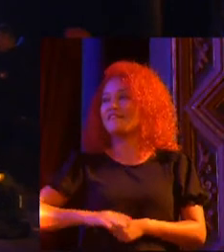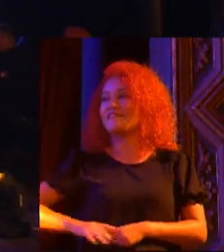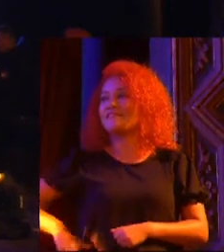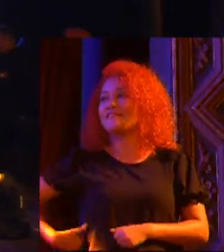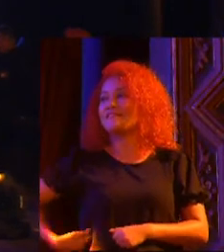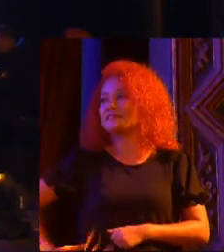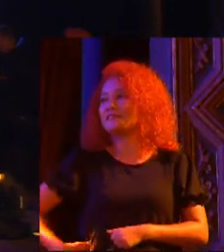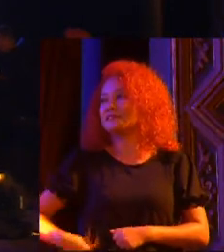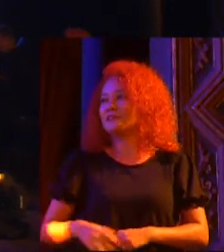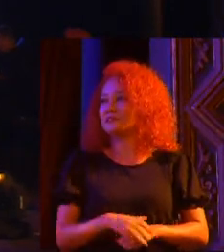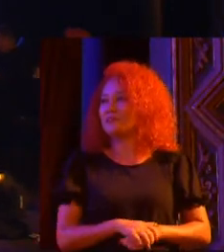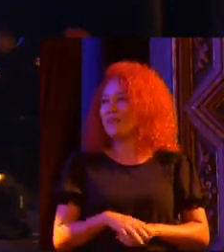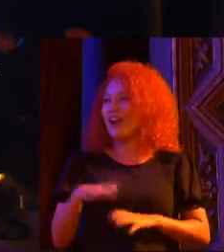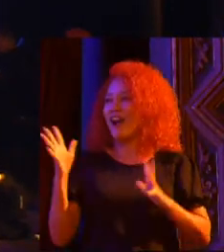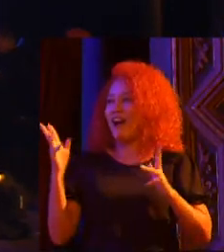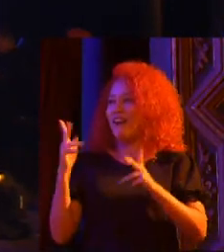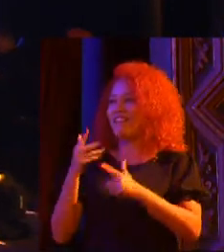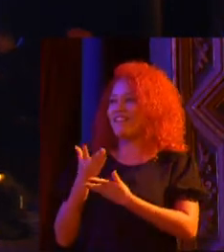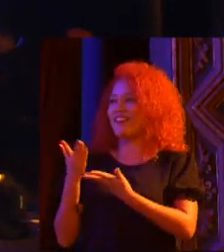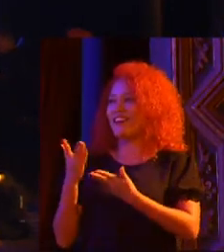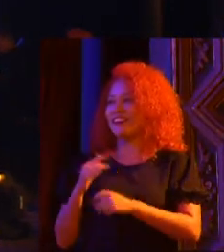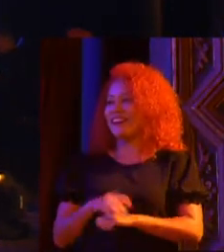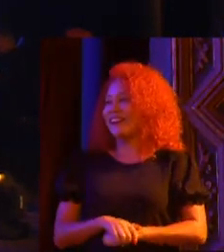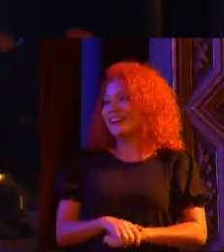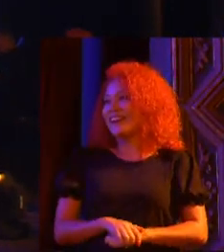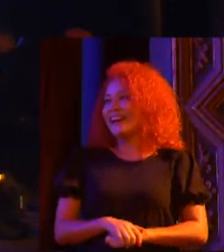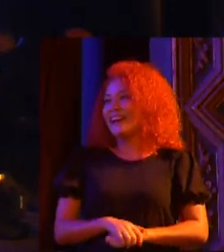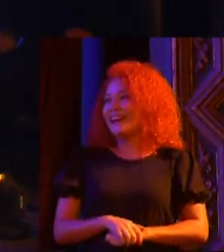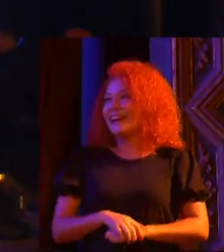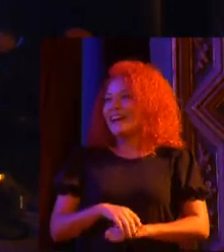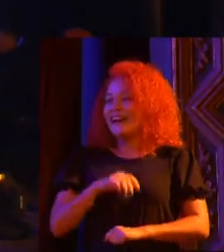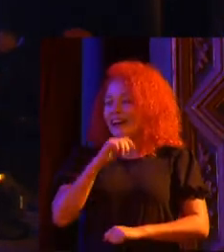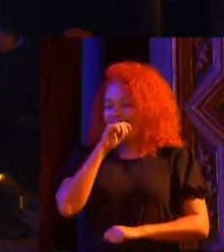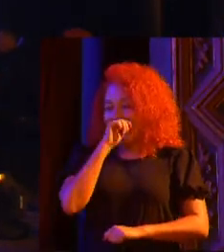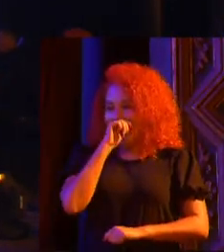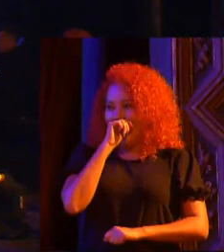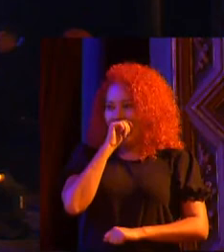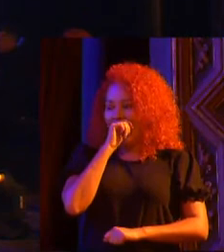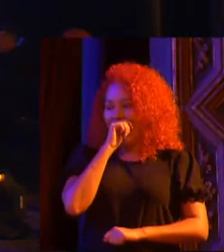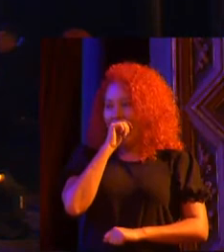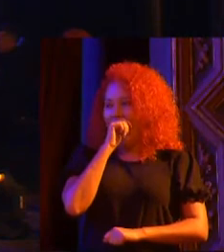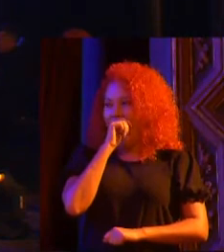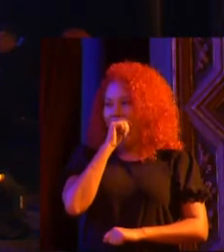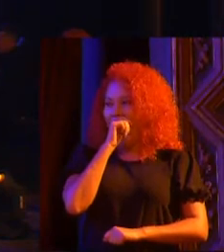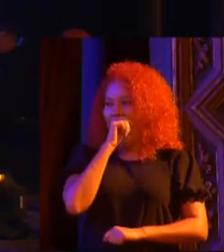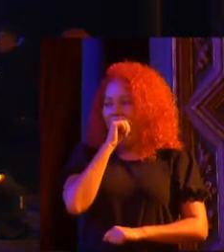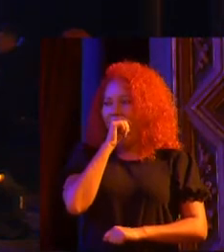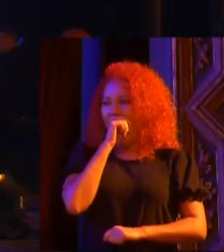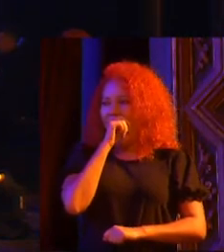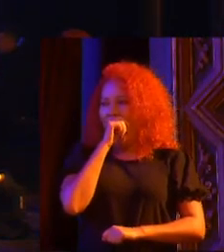quanta opulência! Oh, maravilha! Ah.